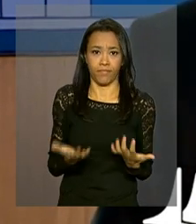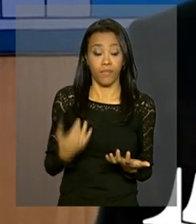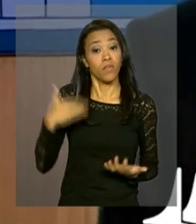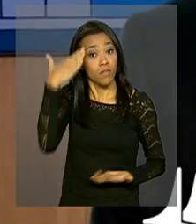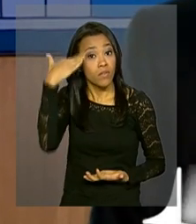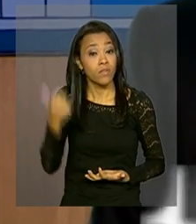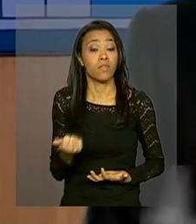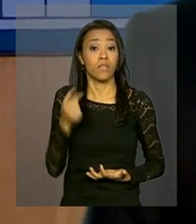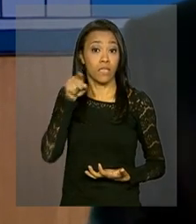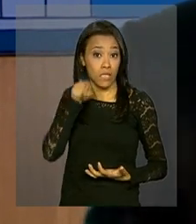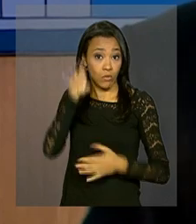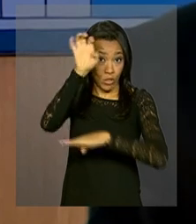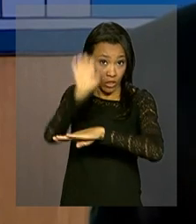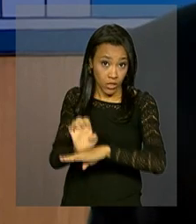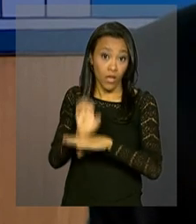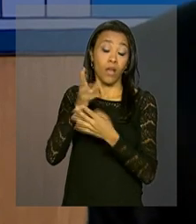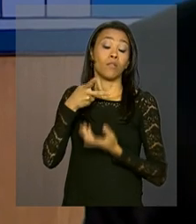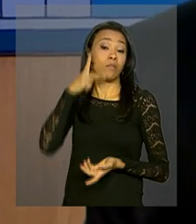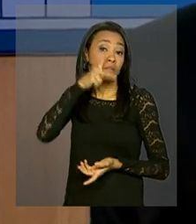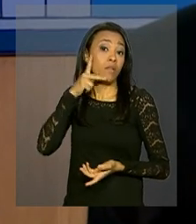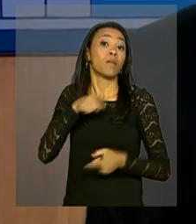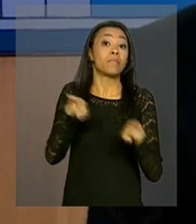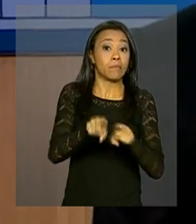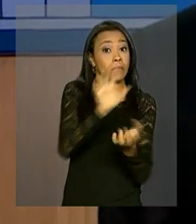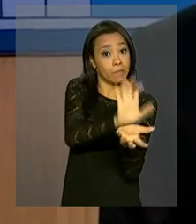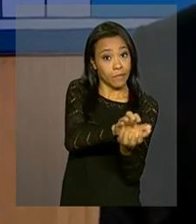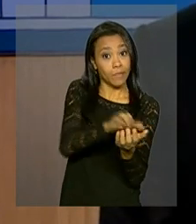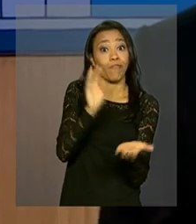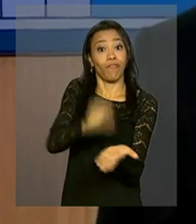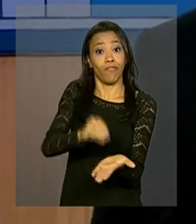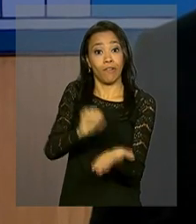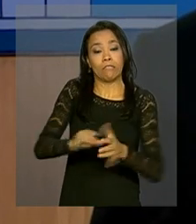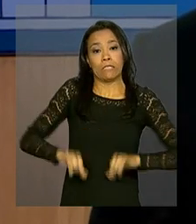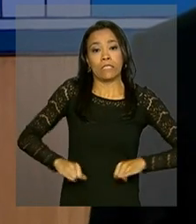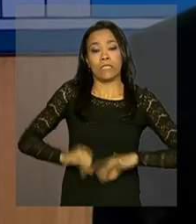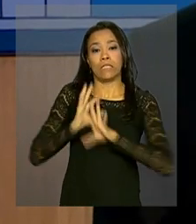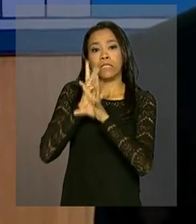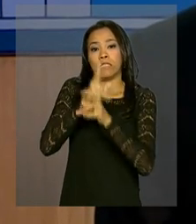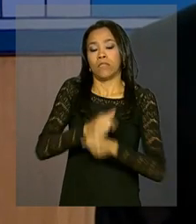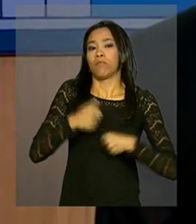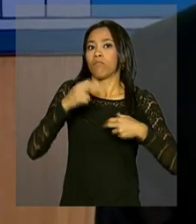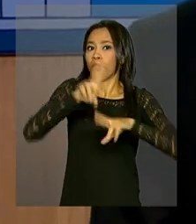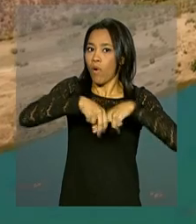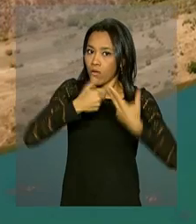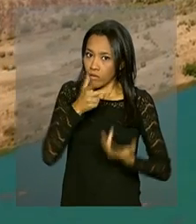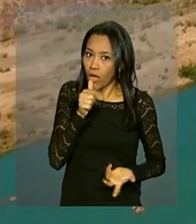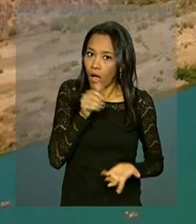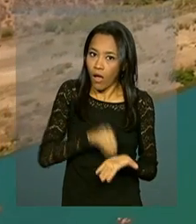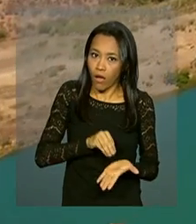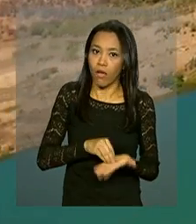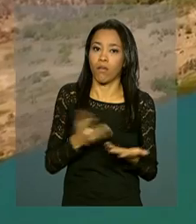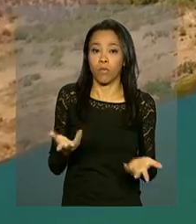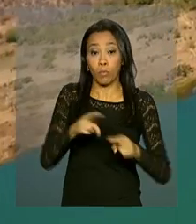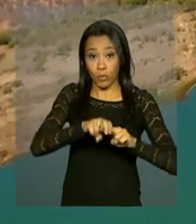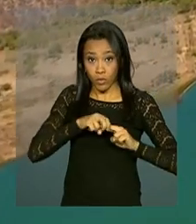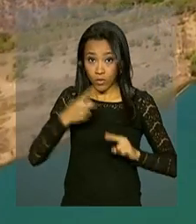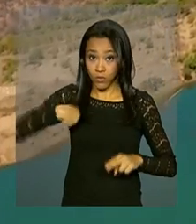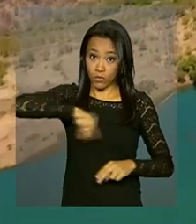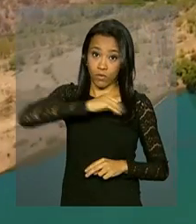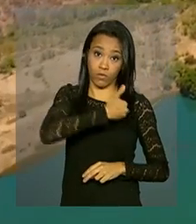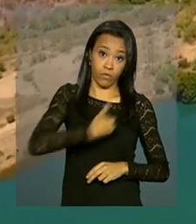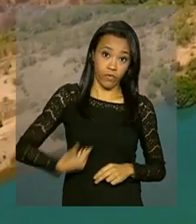sei o quanto a Paraíba, Pernambuco sofrem, por exemplo, com a falta d'água. Por isso, no nosso governo, nós